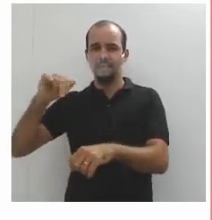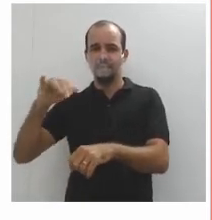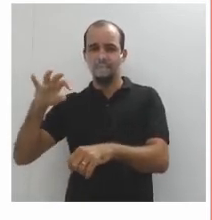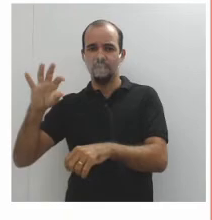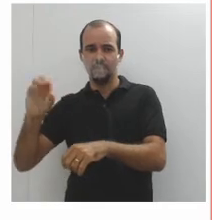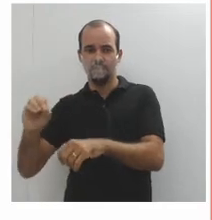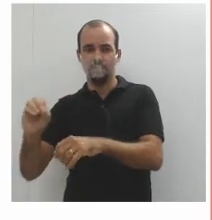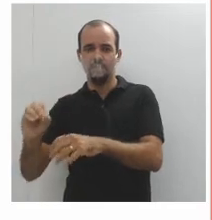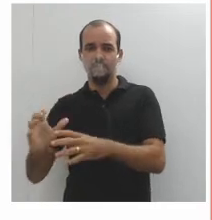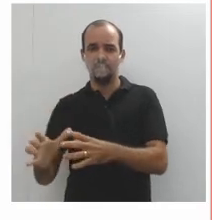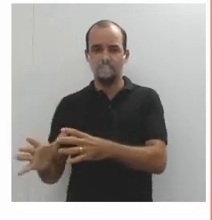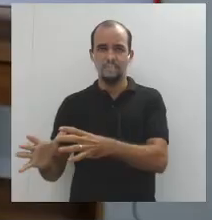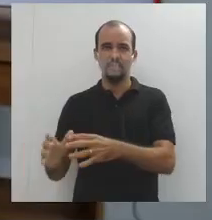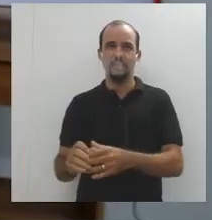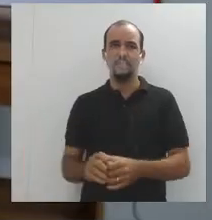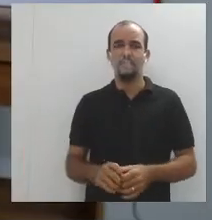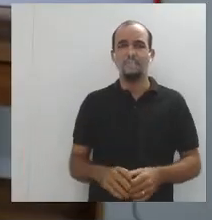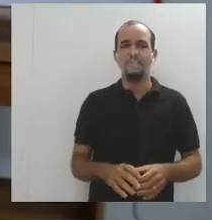Eu queria que você...